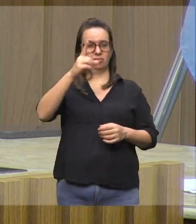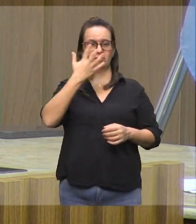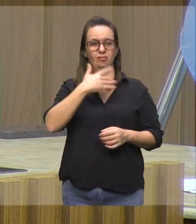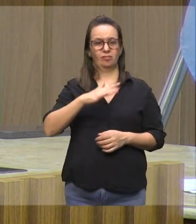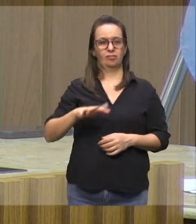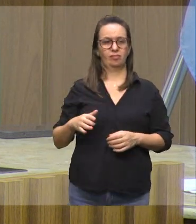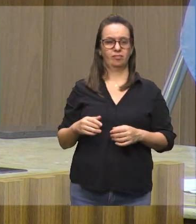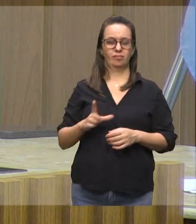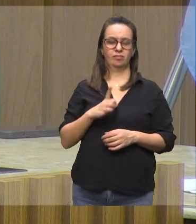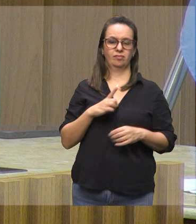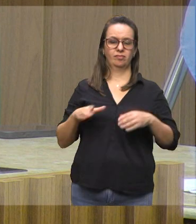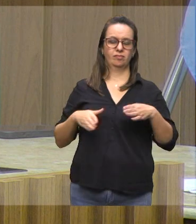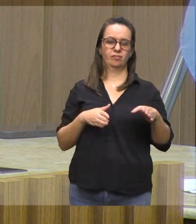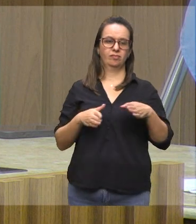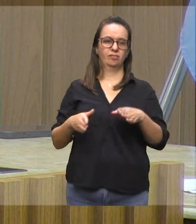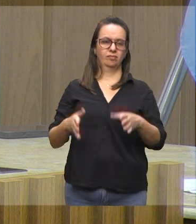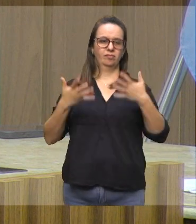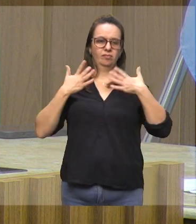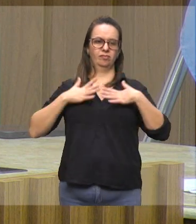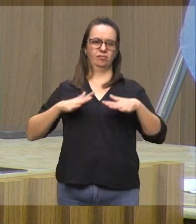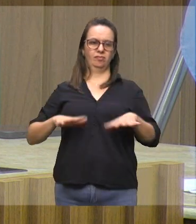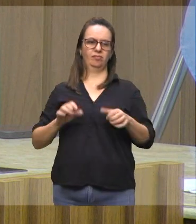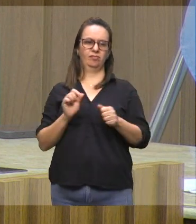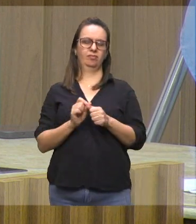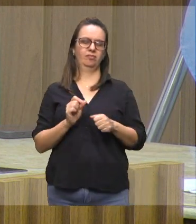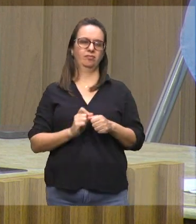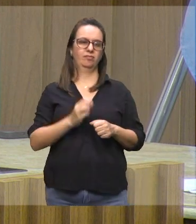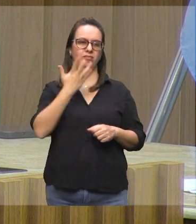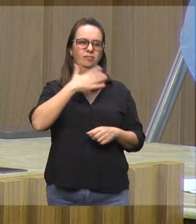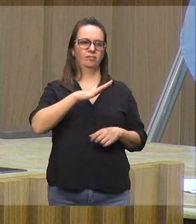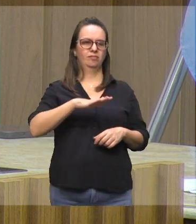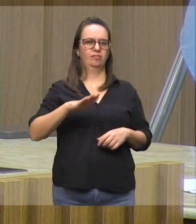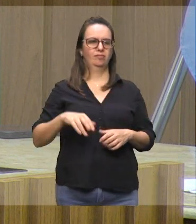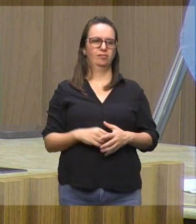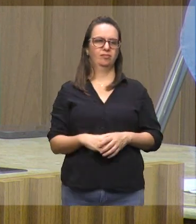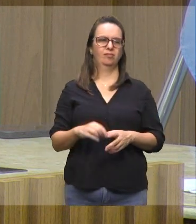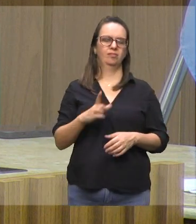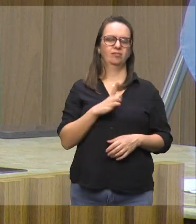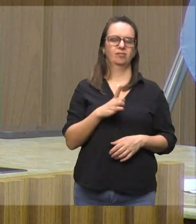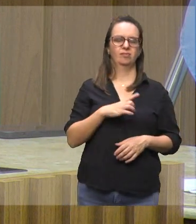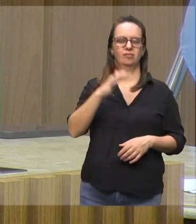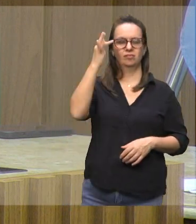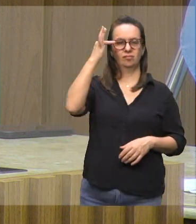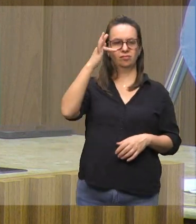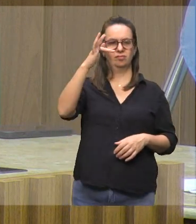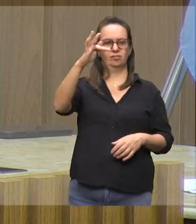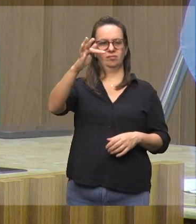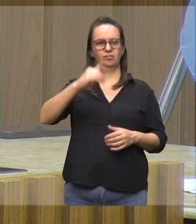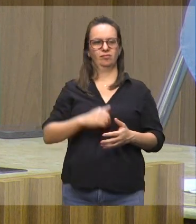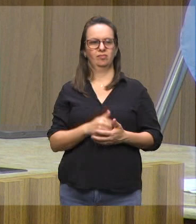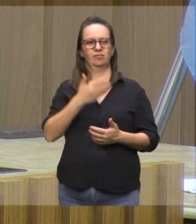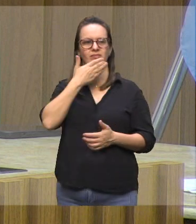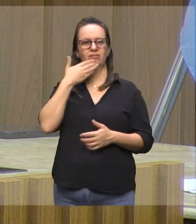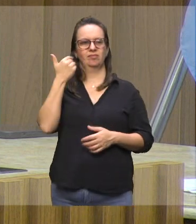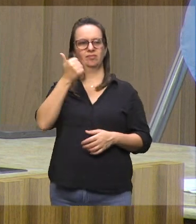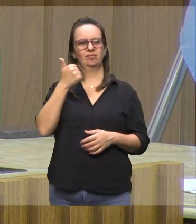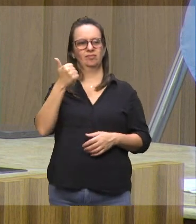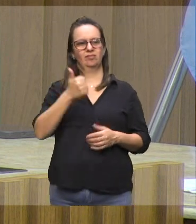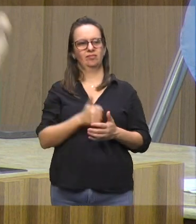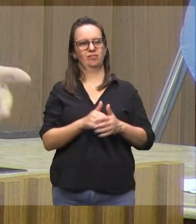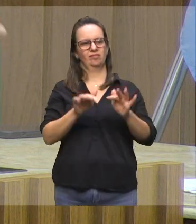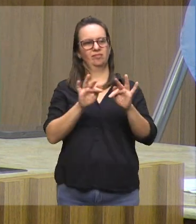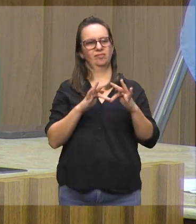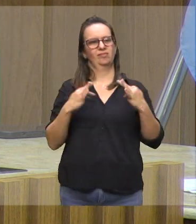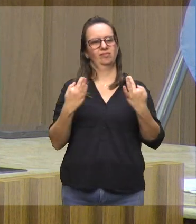tranquilo no nosso ensino, fazer com que a criança tenha uma perspectiva um pouco melhor de futuro, uma perspectiva com a sua família, com os